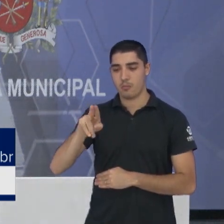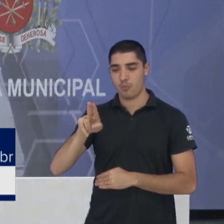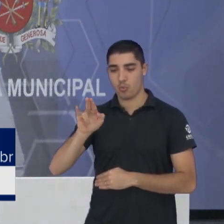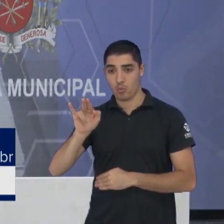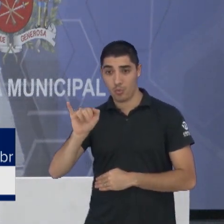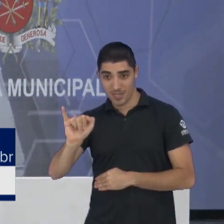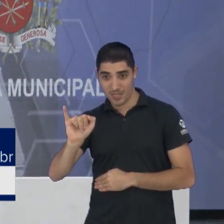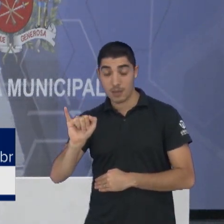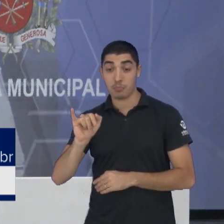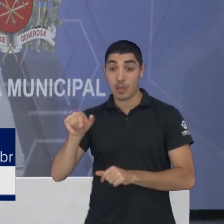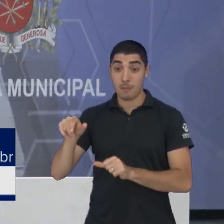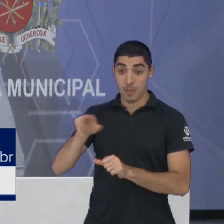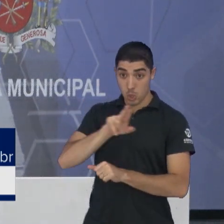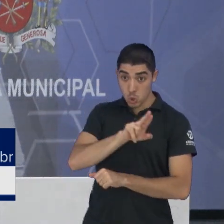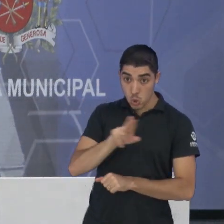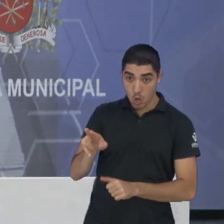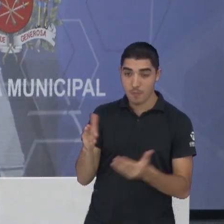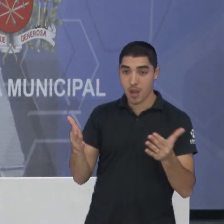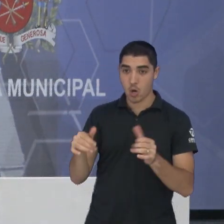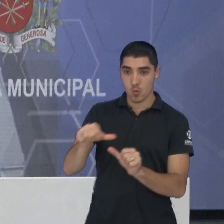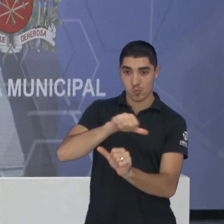se puder colocar a foto aí, por favor.